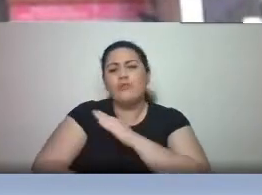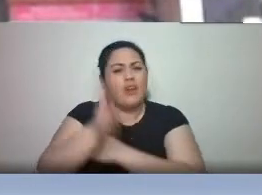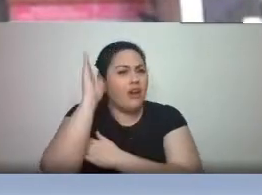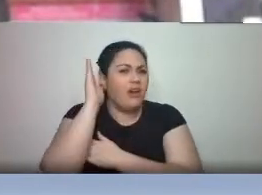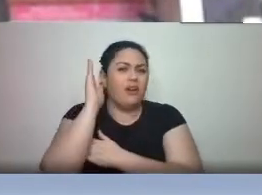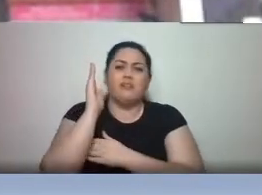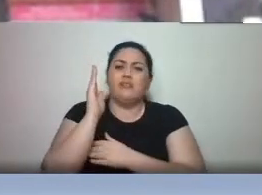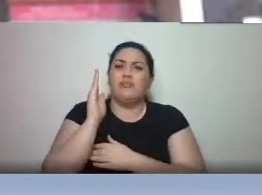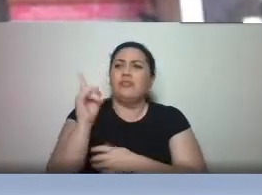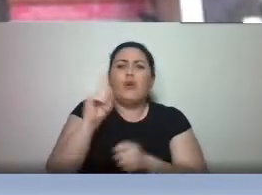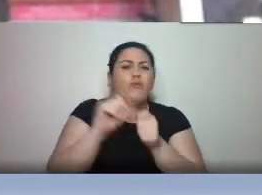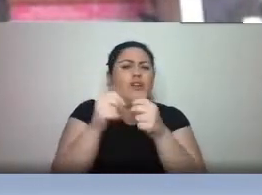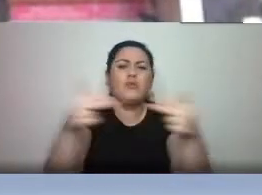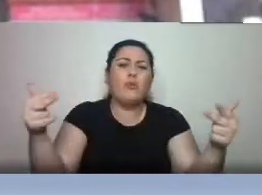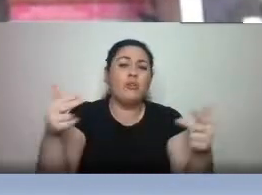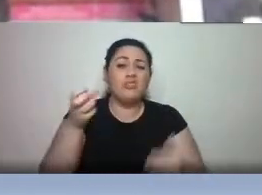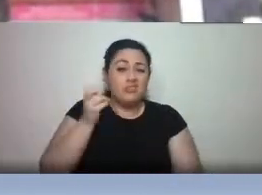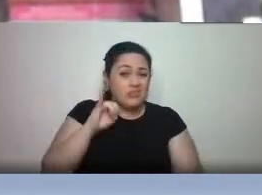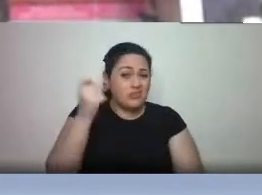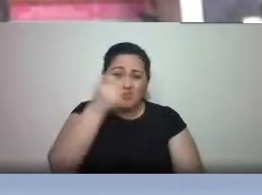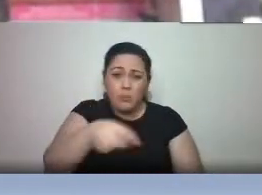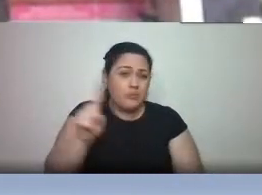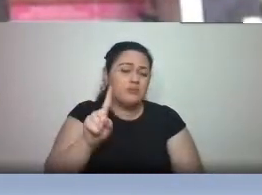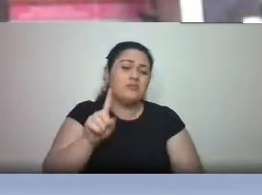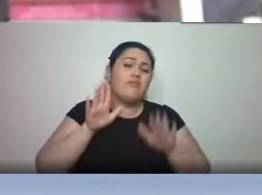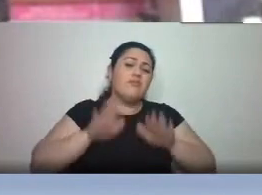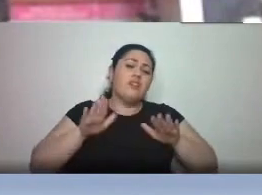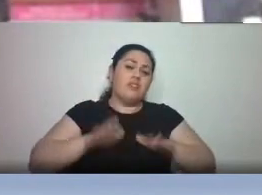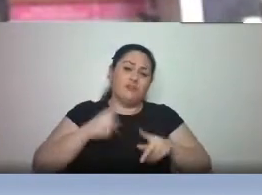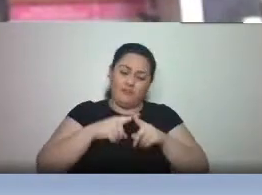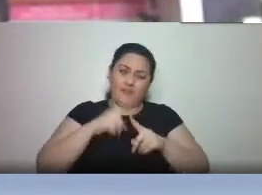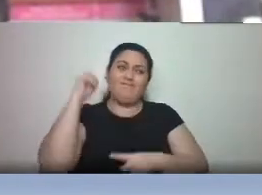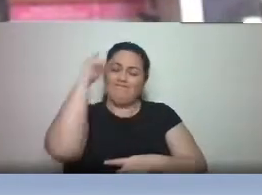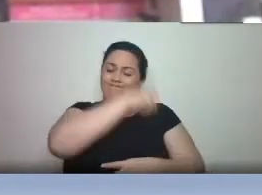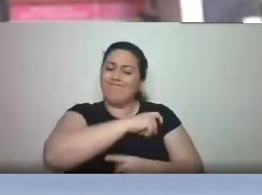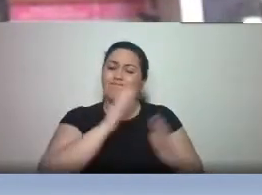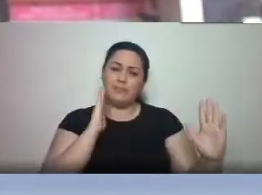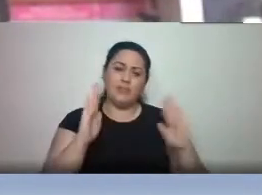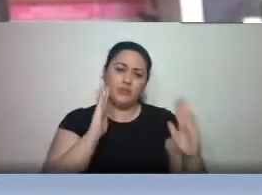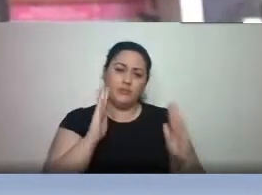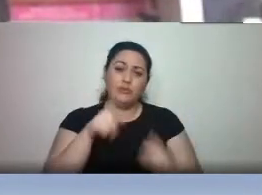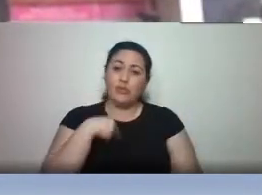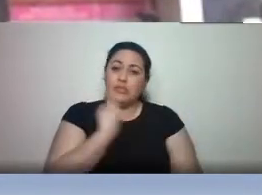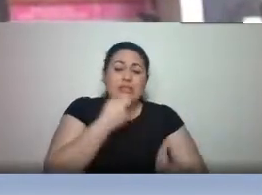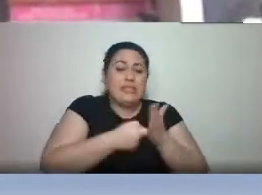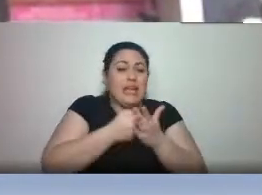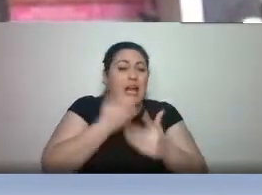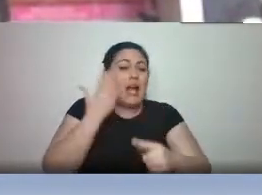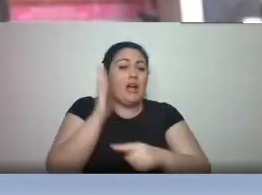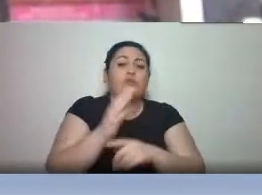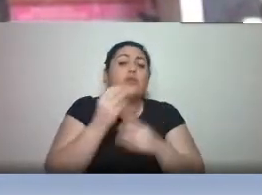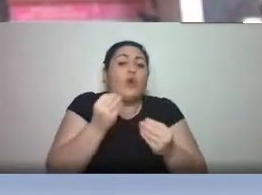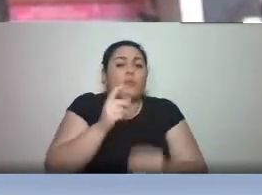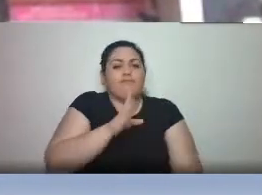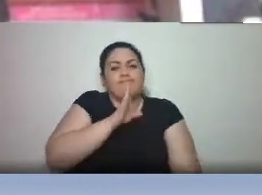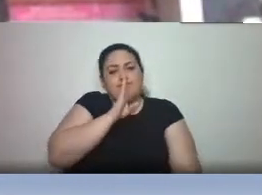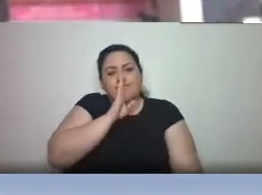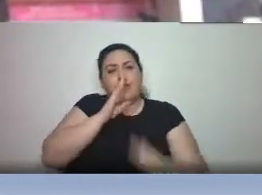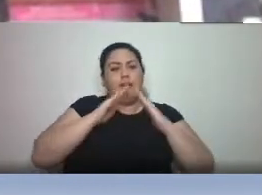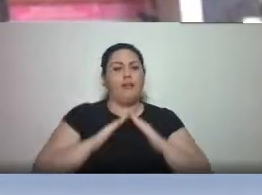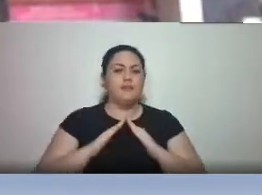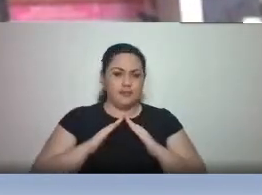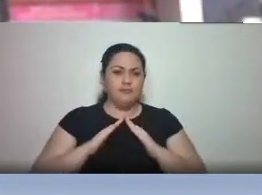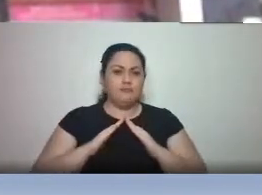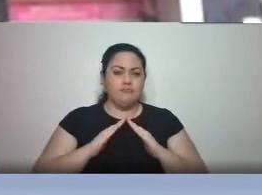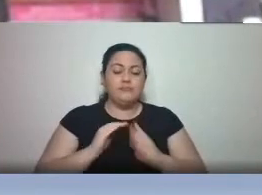nada que não seja essencial, porque a situação está muito crítica mesmo, e o que a gente pode fazer para colaborar é ficar bem quietinho no nosso canto.